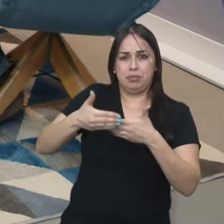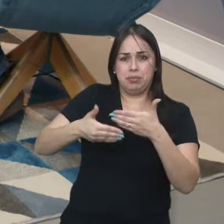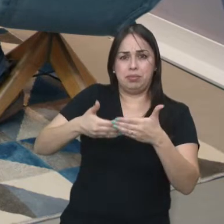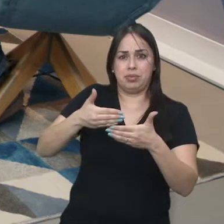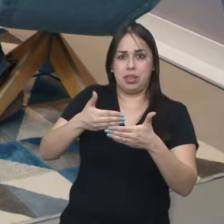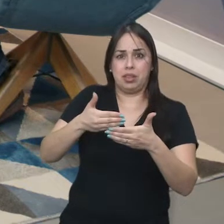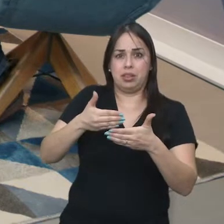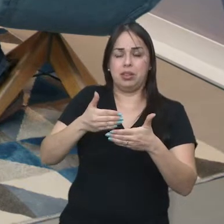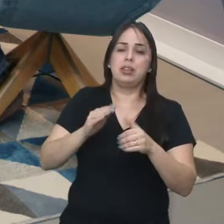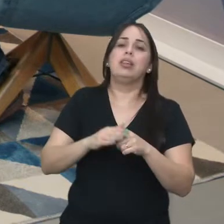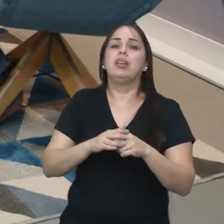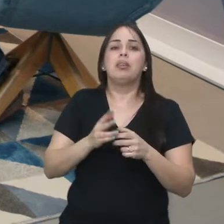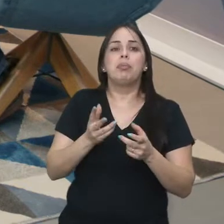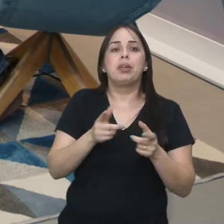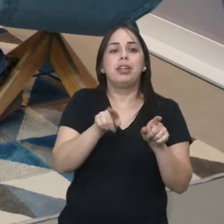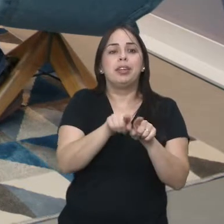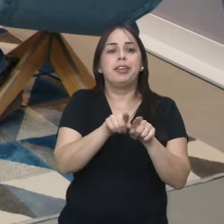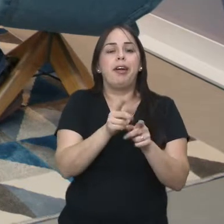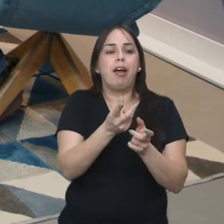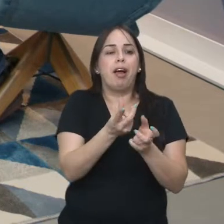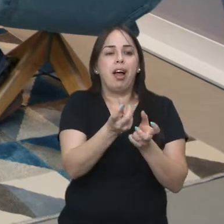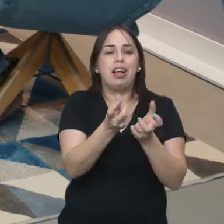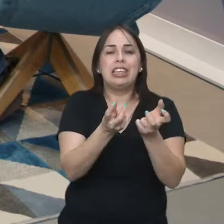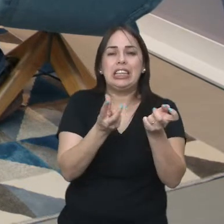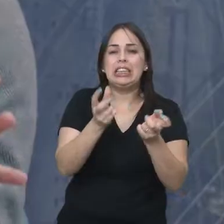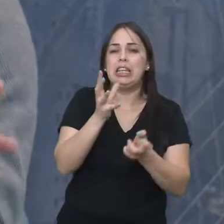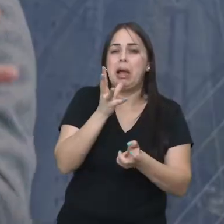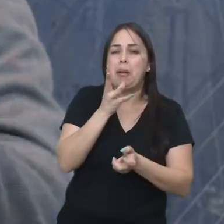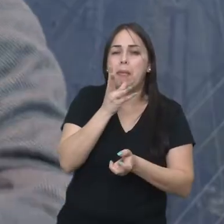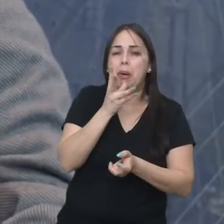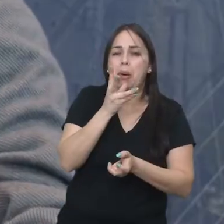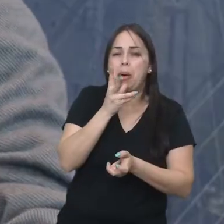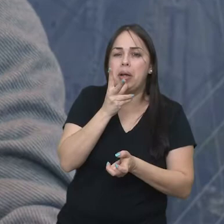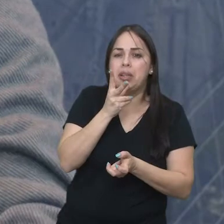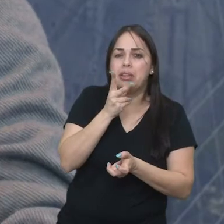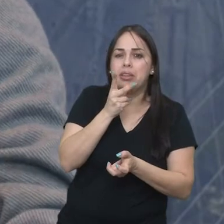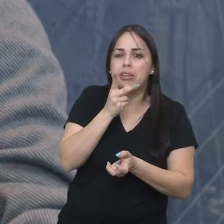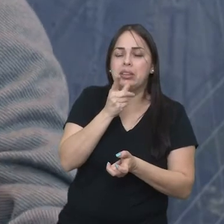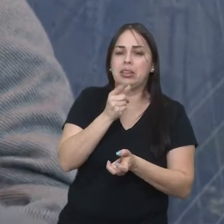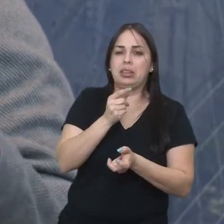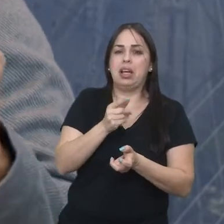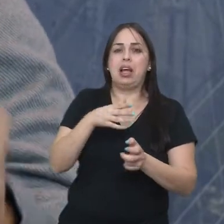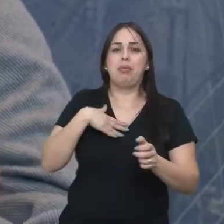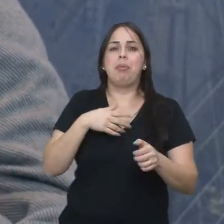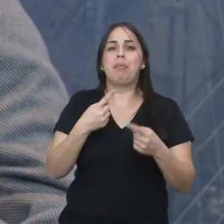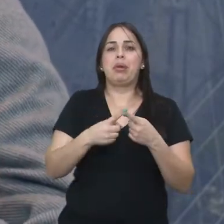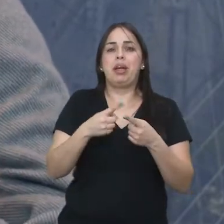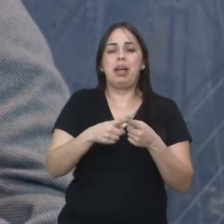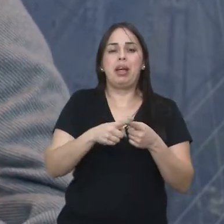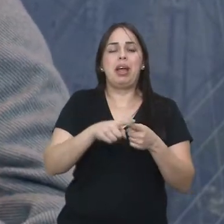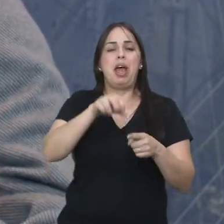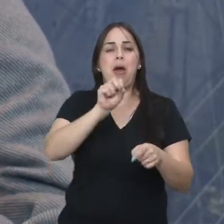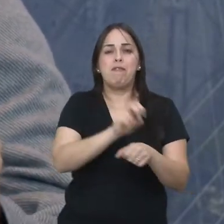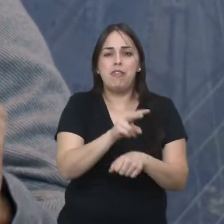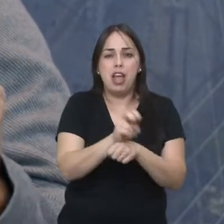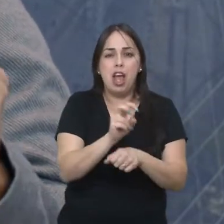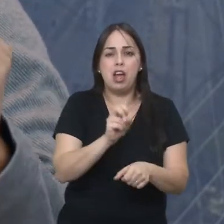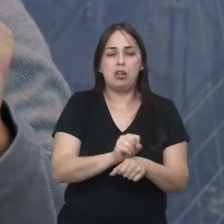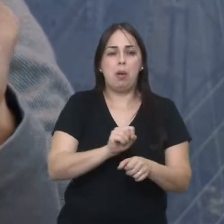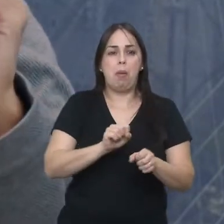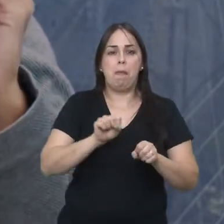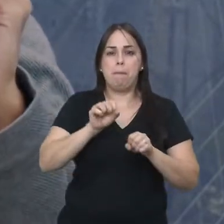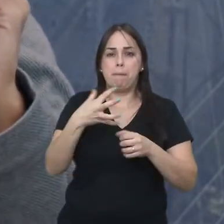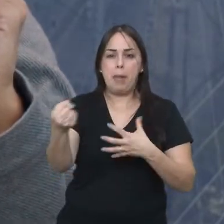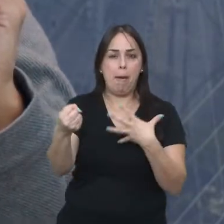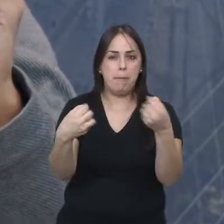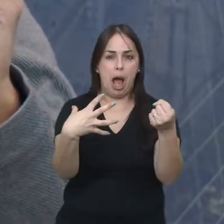digo da situação da Covid, que colocou muito essa situação de a gente ter uma doença infecciosa